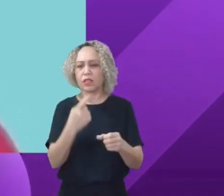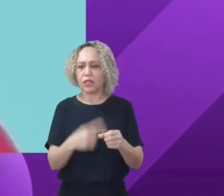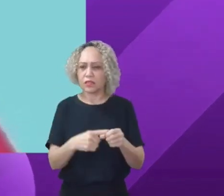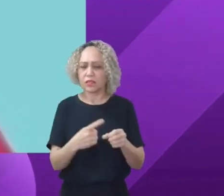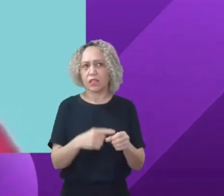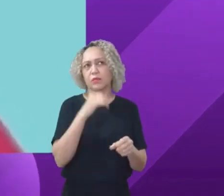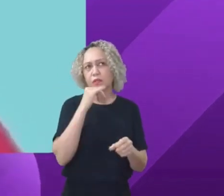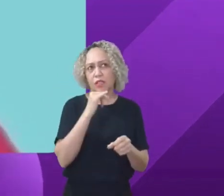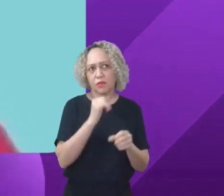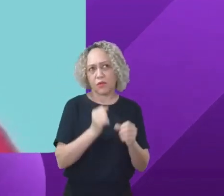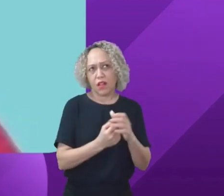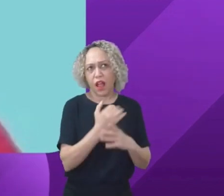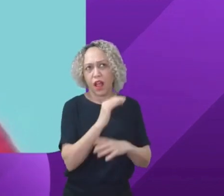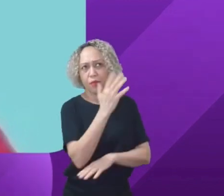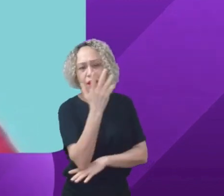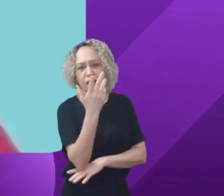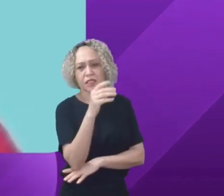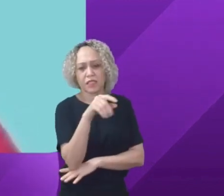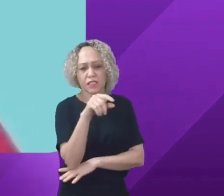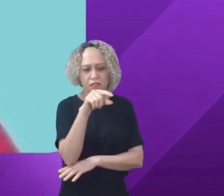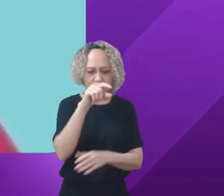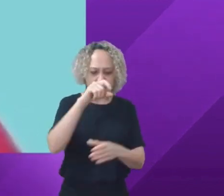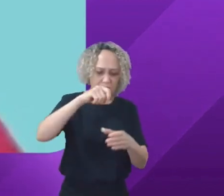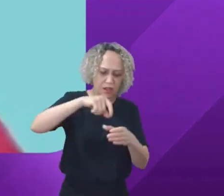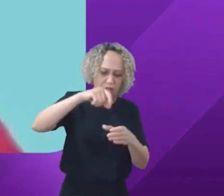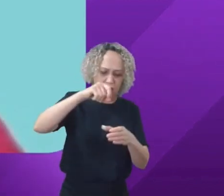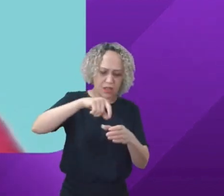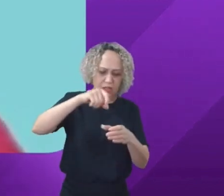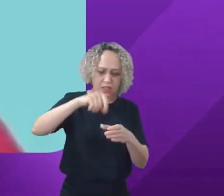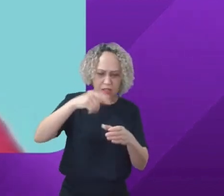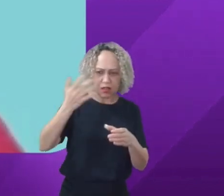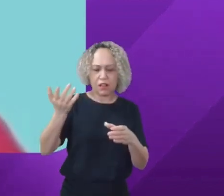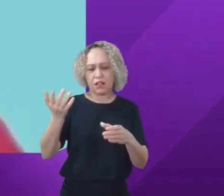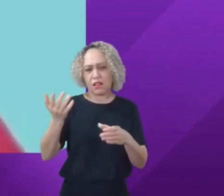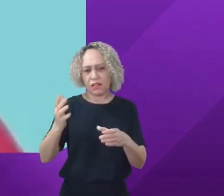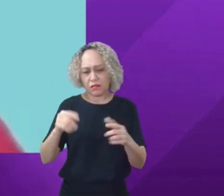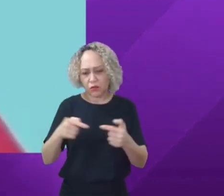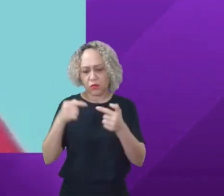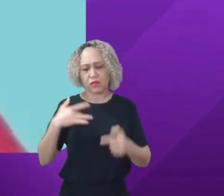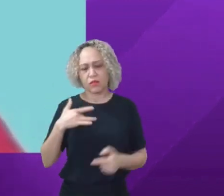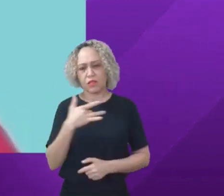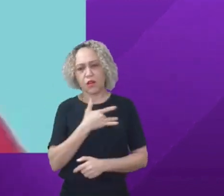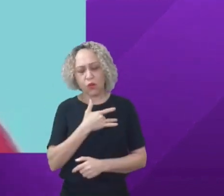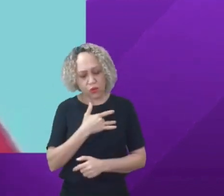plantas do chás, as plantas que servem como essa questão da saúde. Mas, acima de tudo, ela